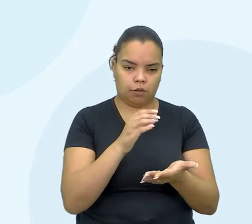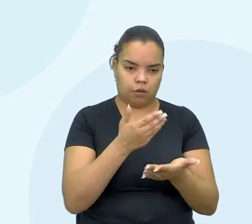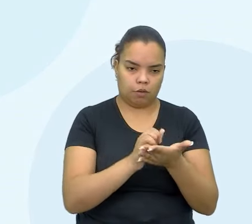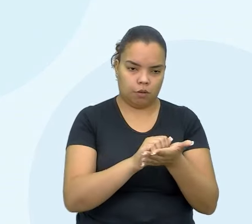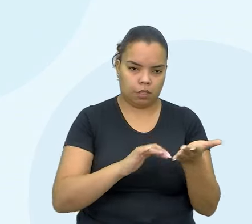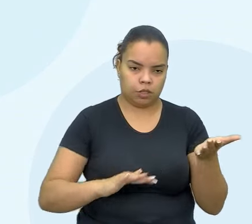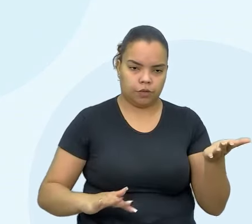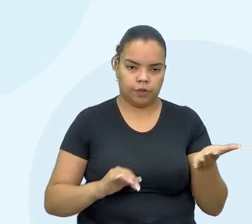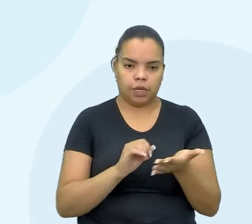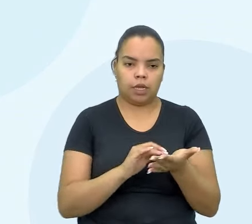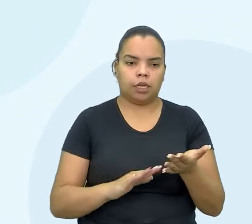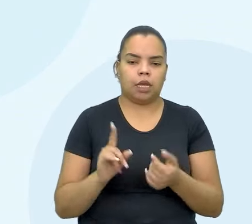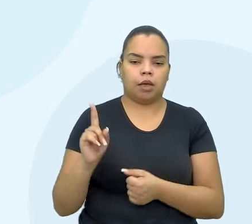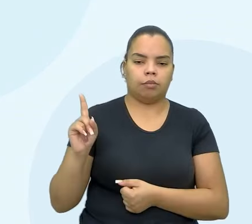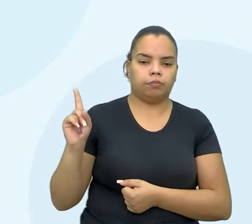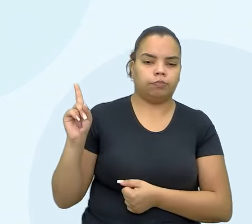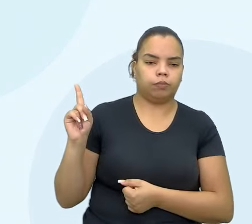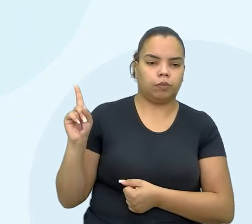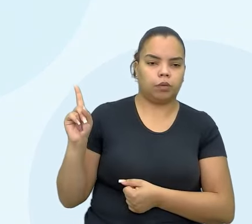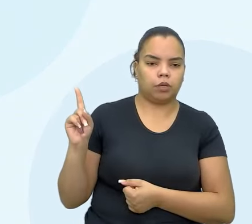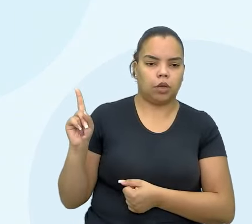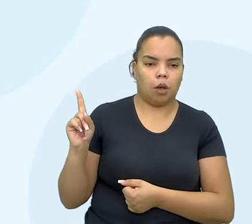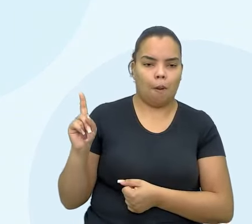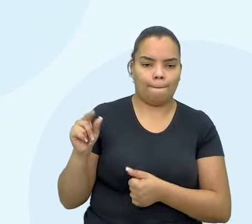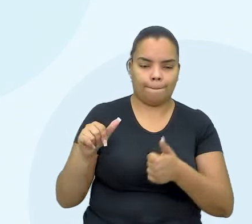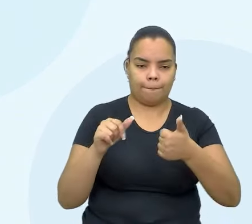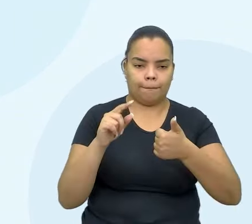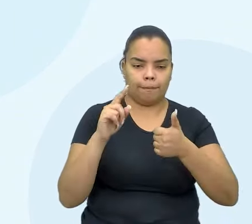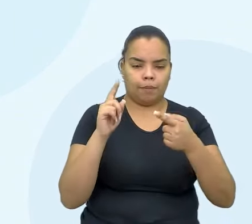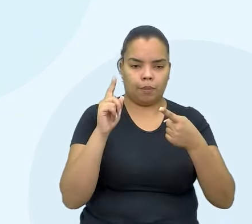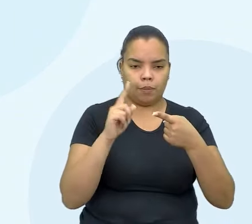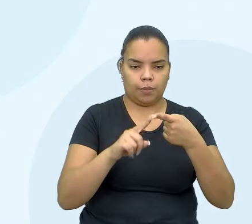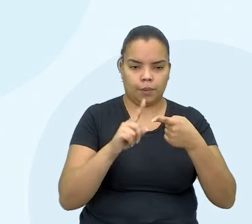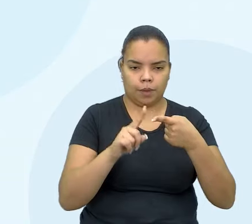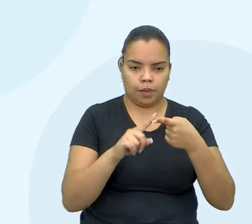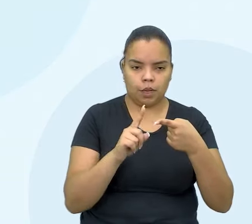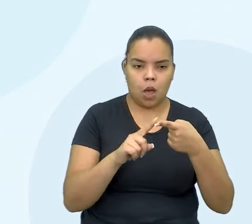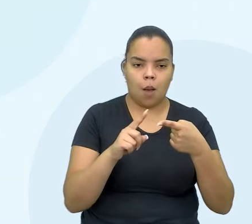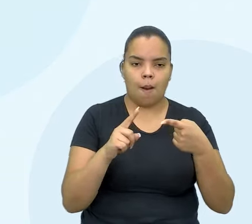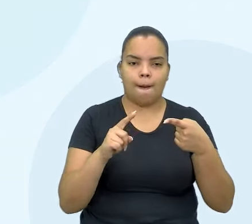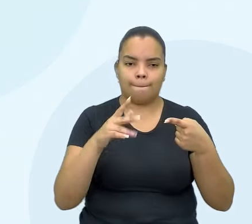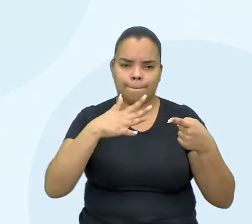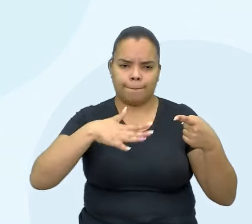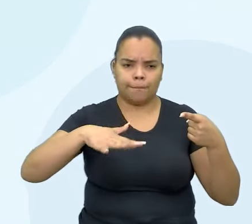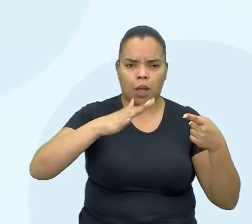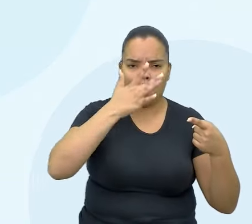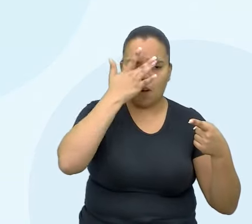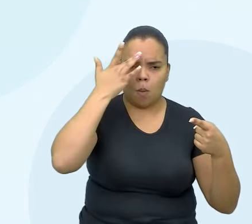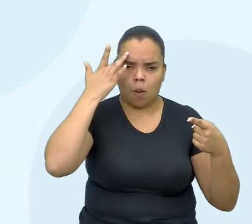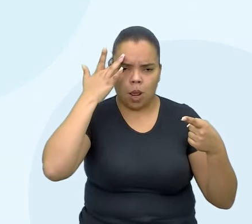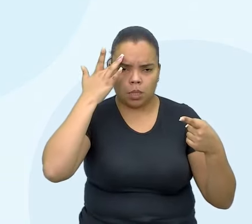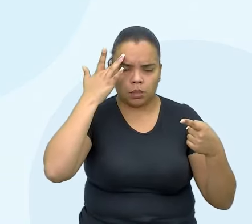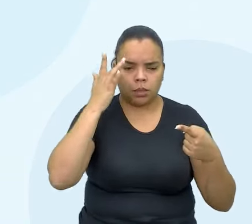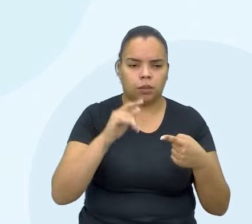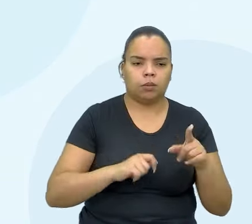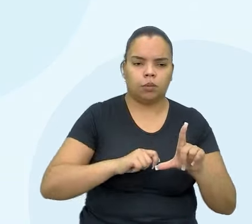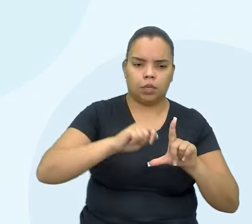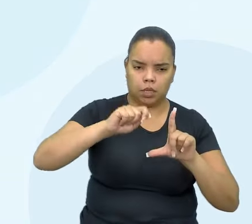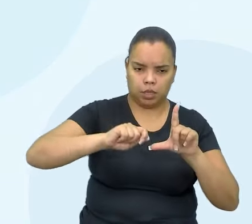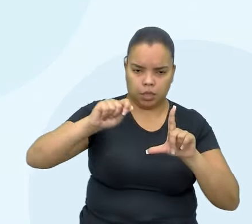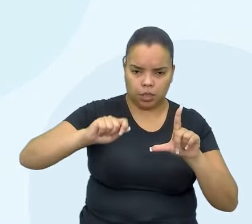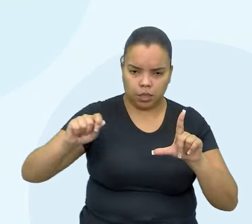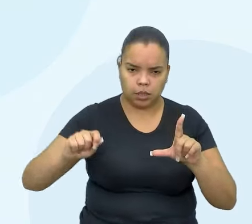população em índices, né? O primeiro bloco aí mostra o número de horas, né, dessa população